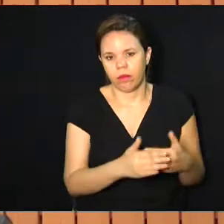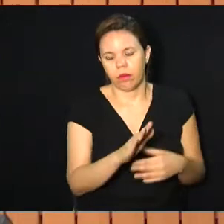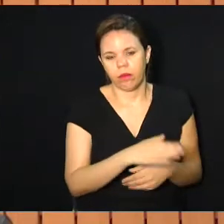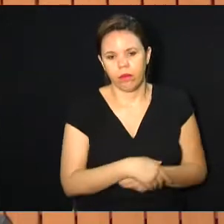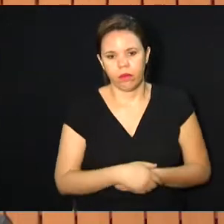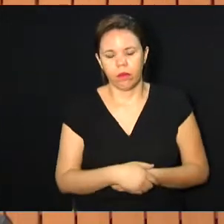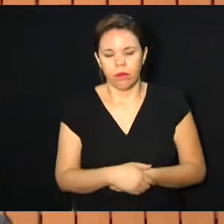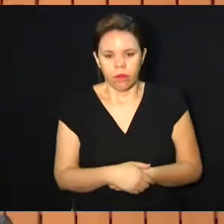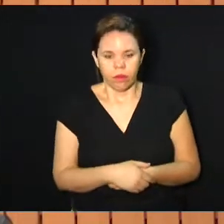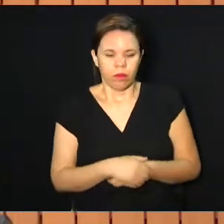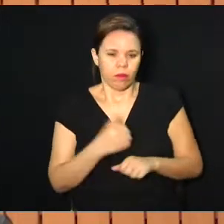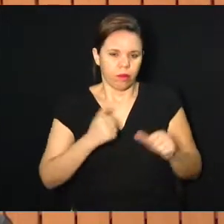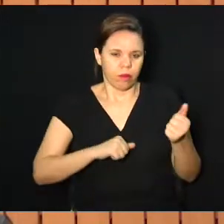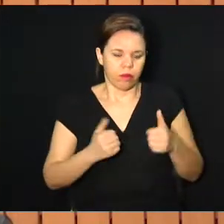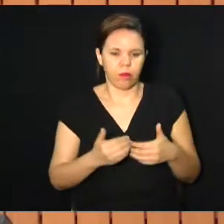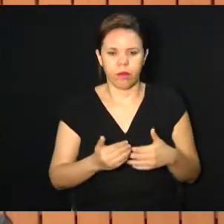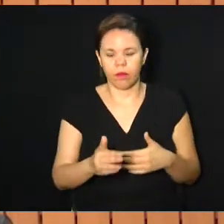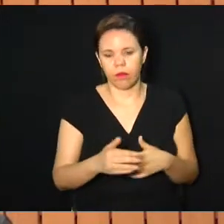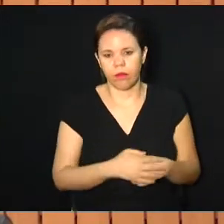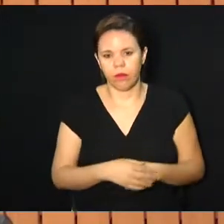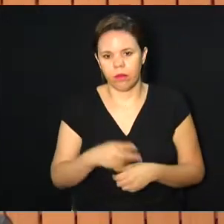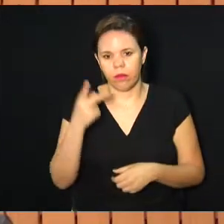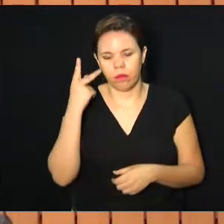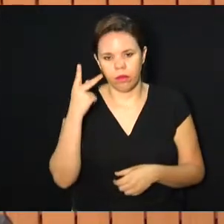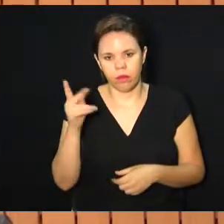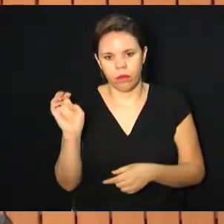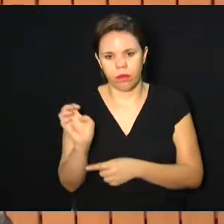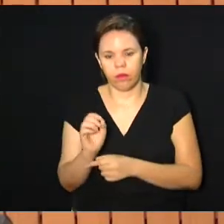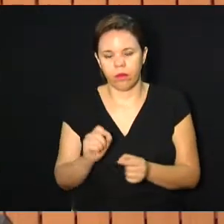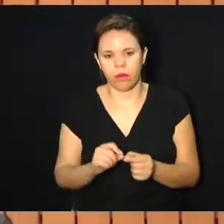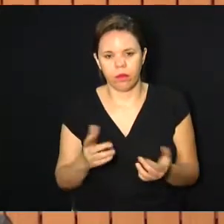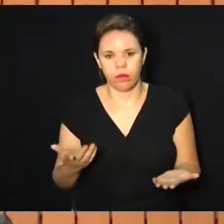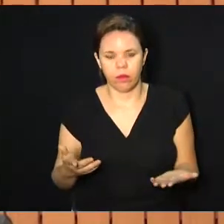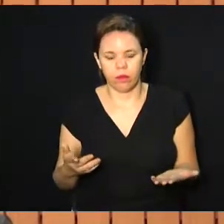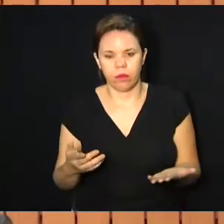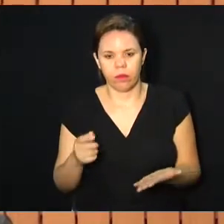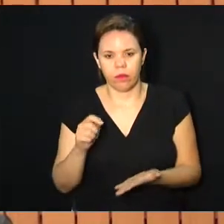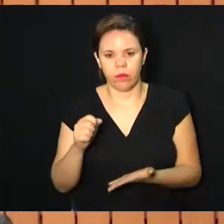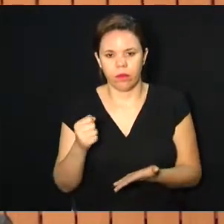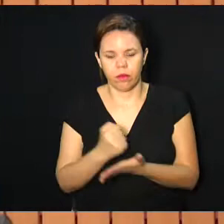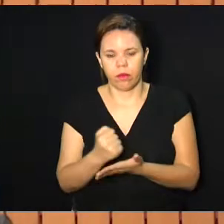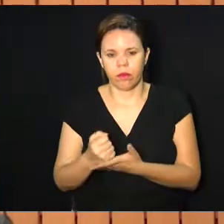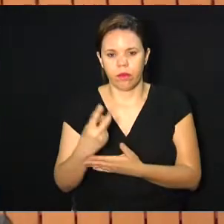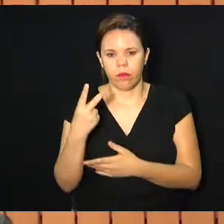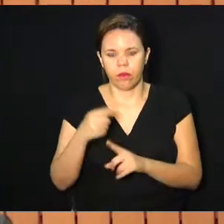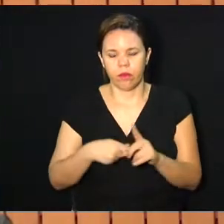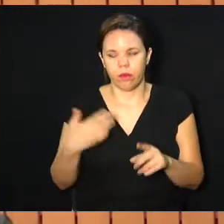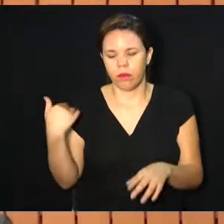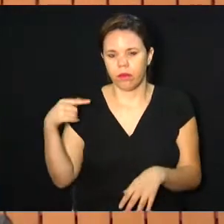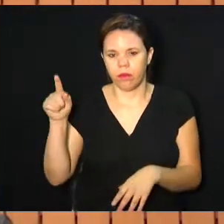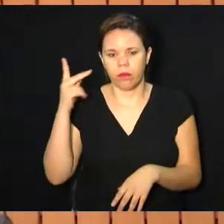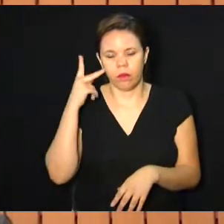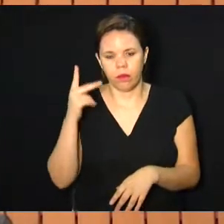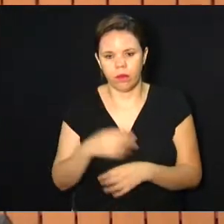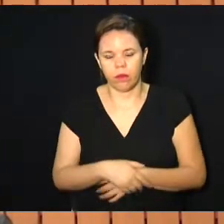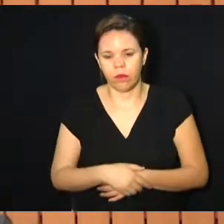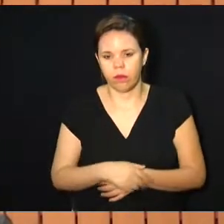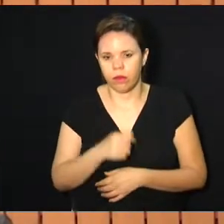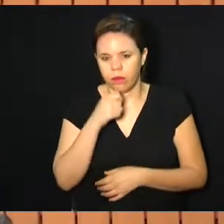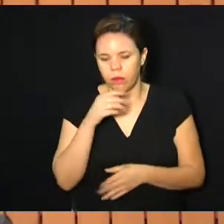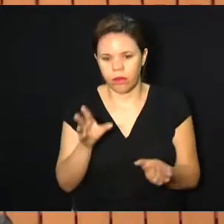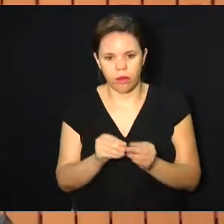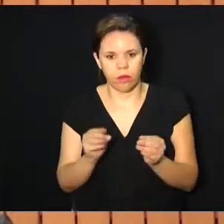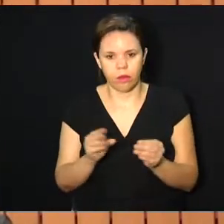está avaliando os próximos passos em São Paulo ainda, porque o contrato foi assinado há pouco tempo, há 2 meses, e a gente ainda não